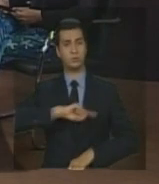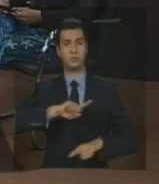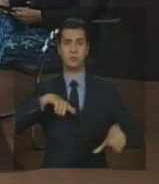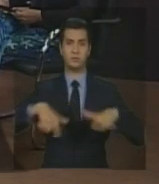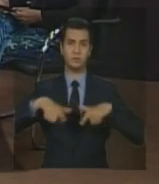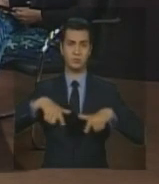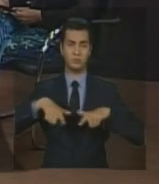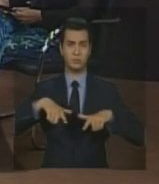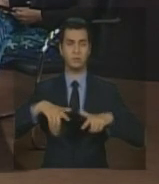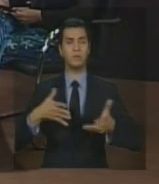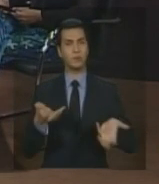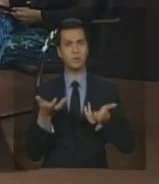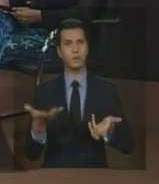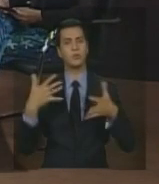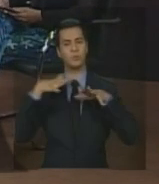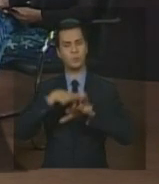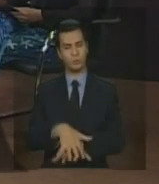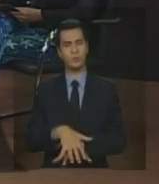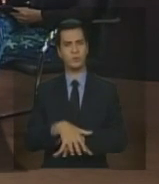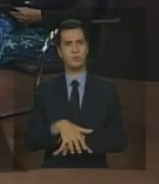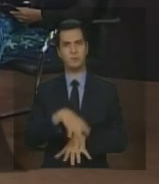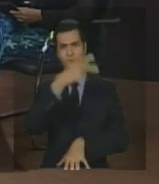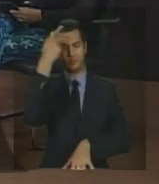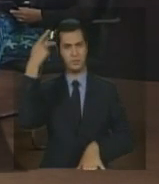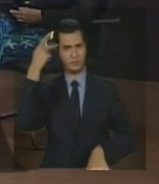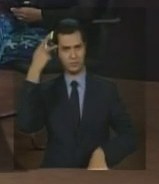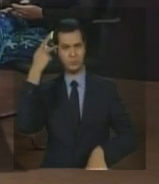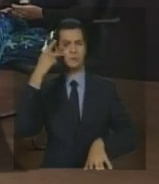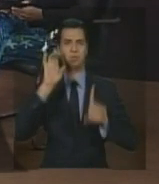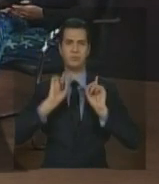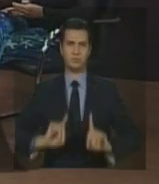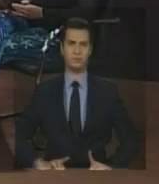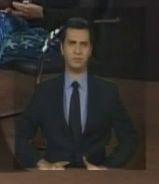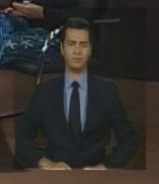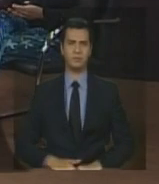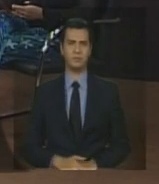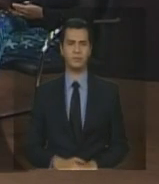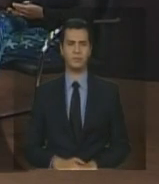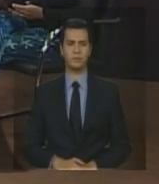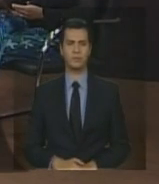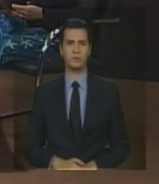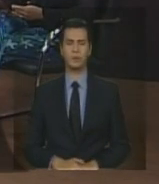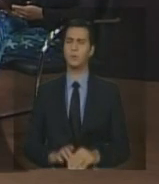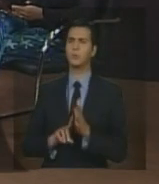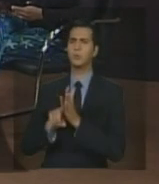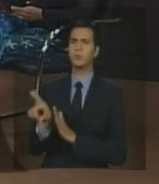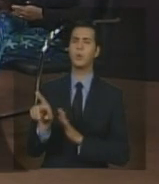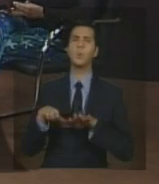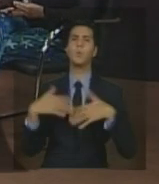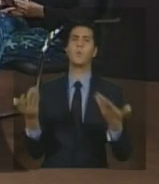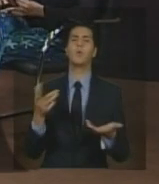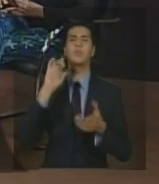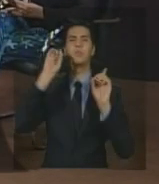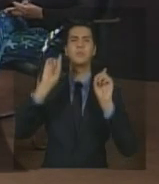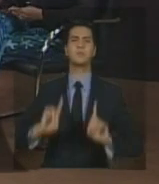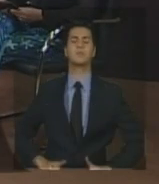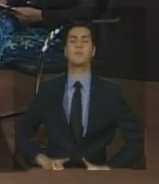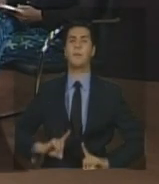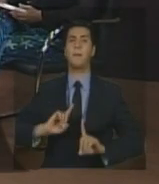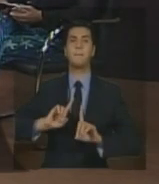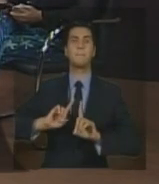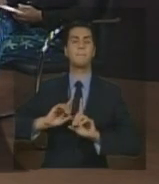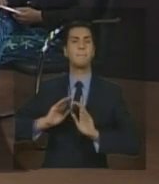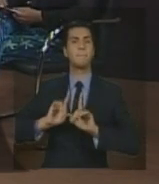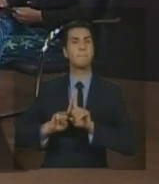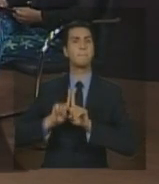para incluir socialmente esses cidadãos. E por deficiência, quais são a mais comum? O que tem o